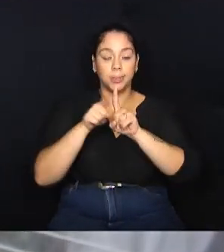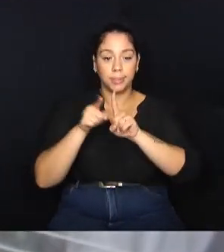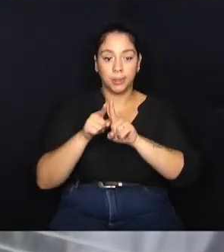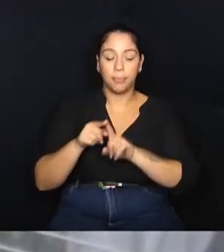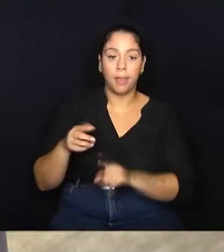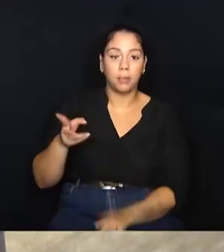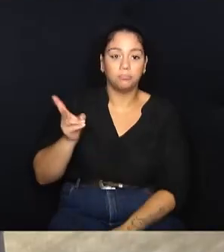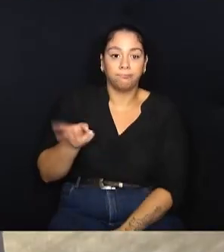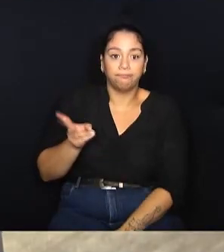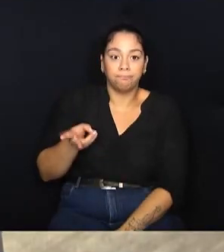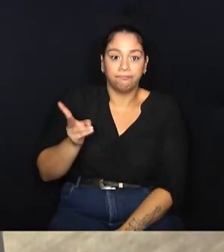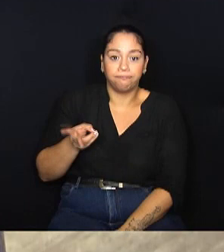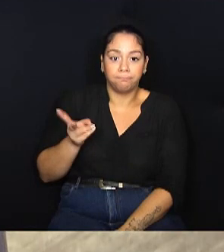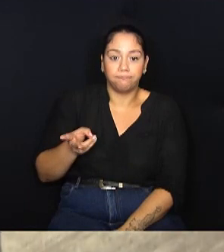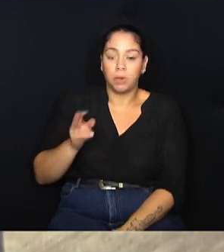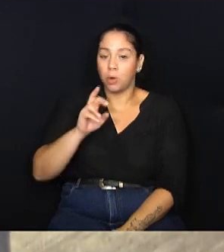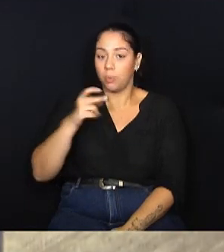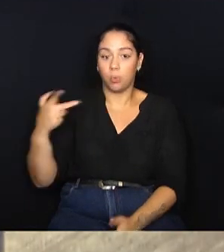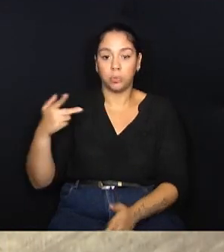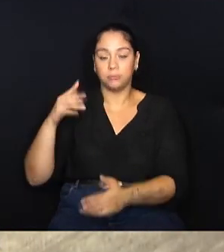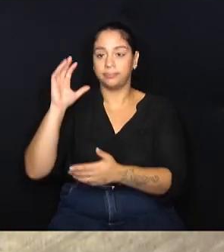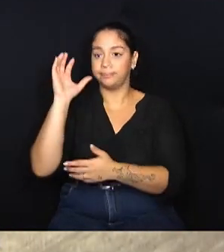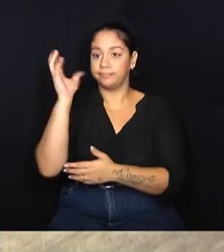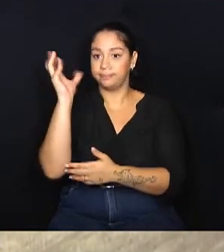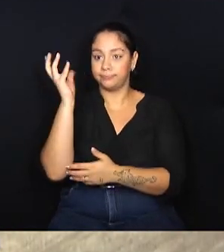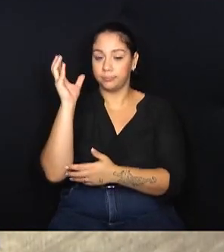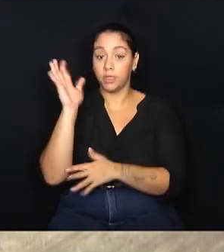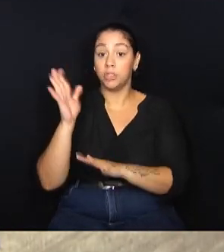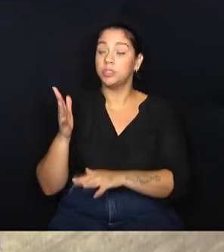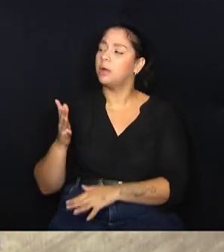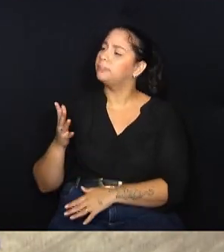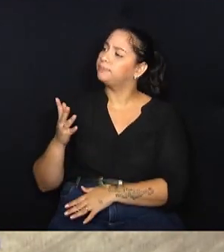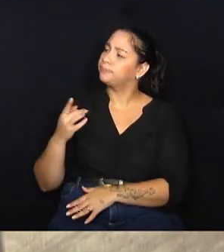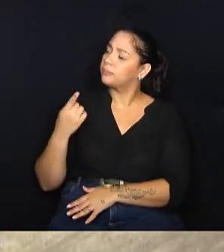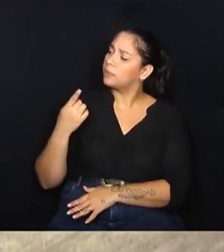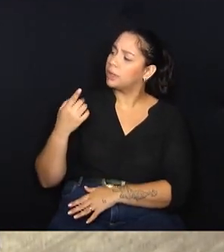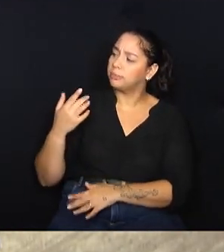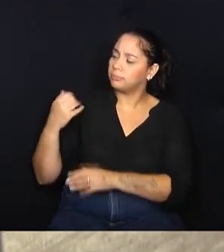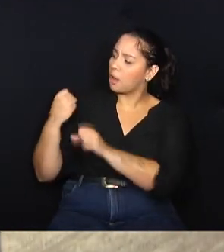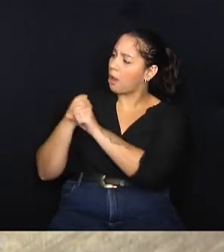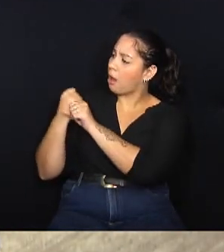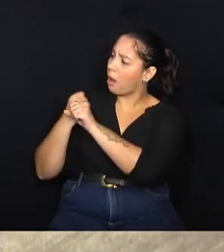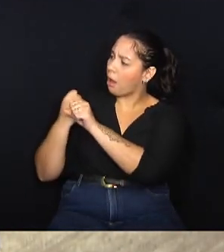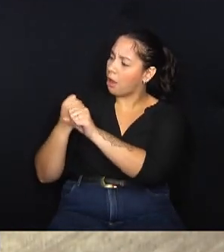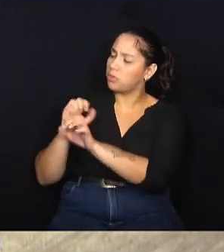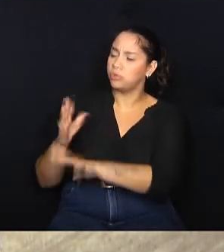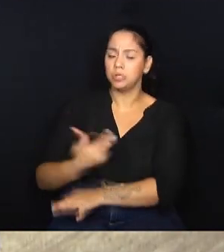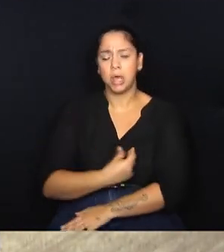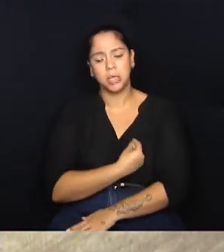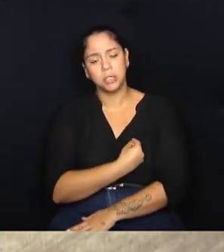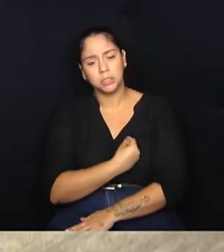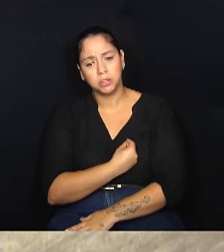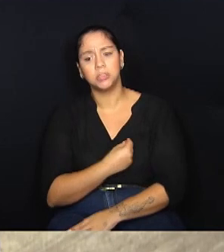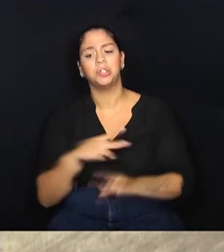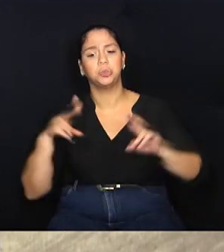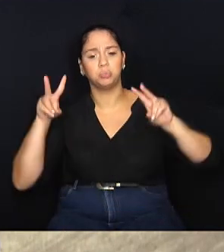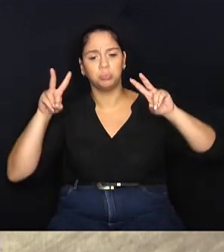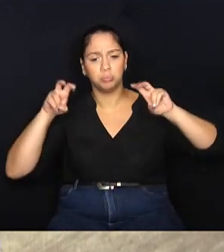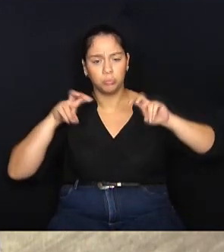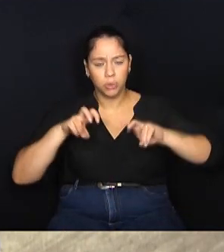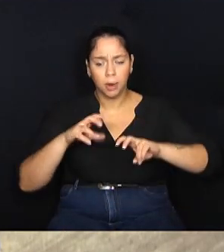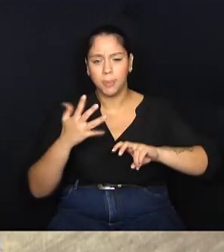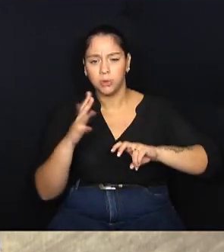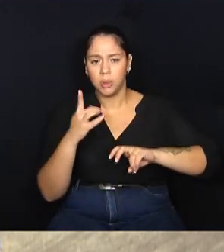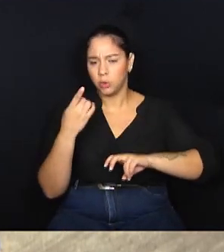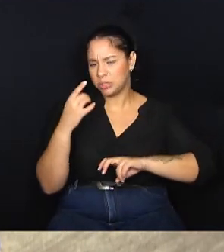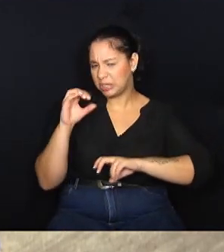eventos extremos. Ele tem décadas de existência, começou a operacionalizar mais ou menos há uma